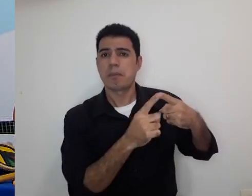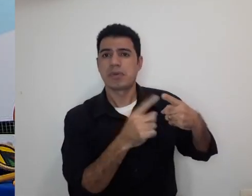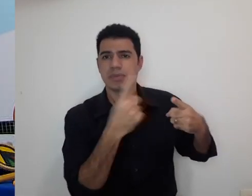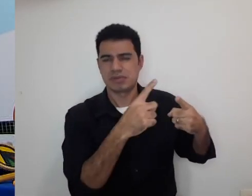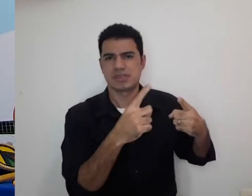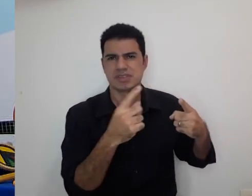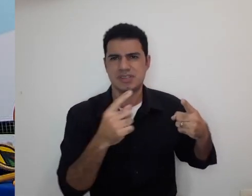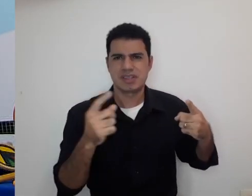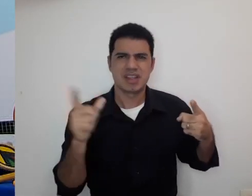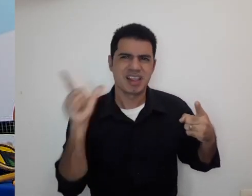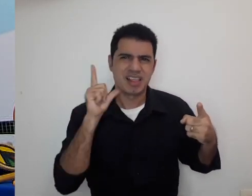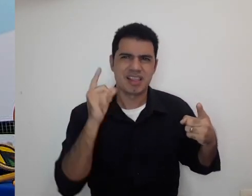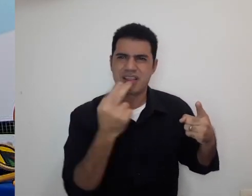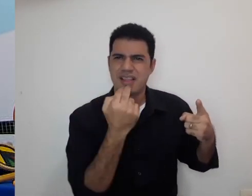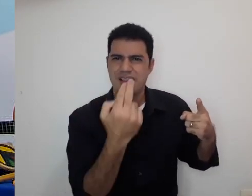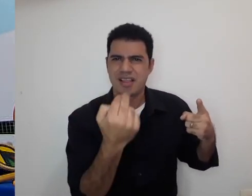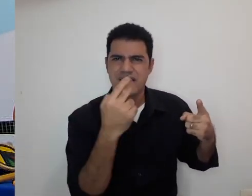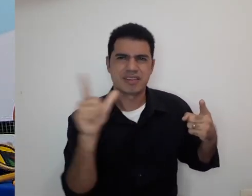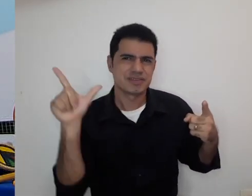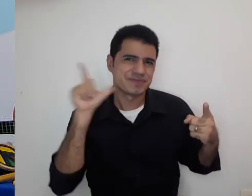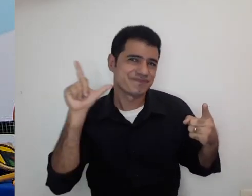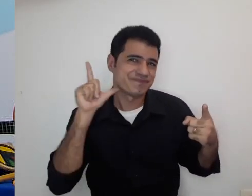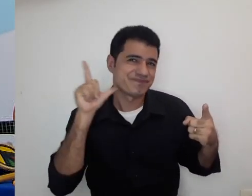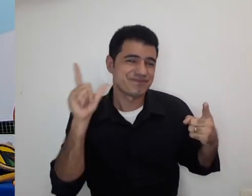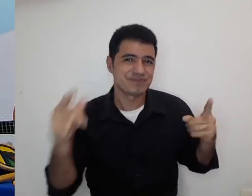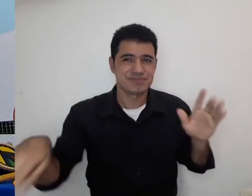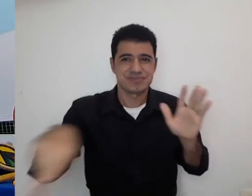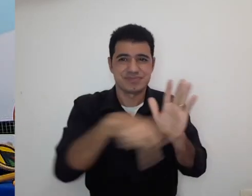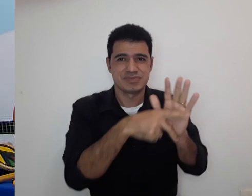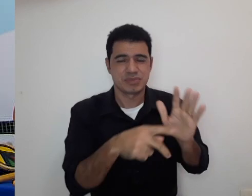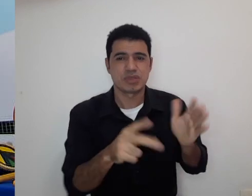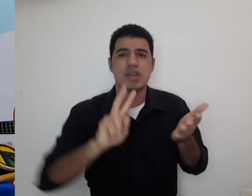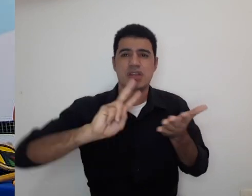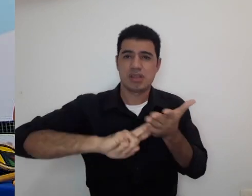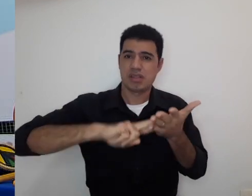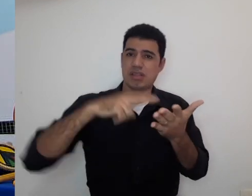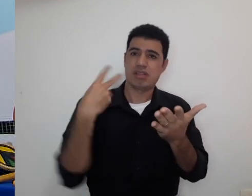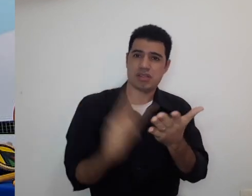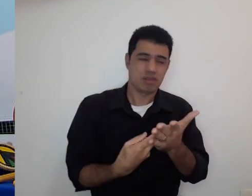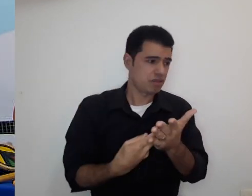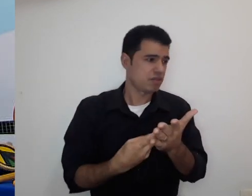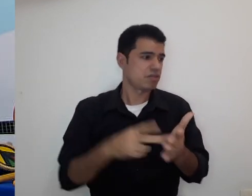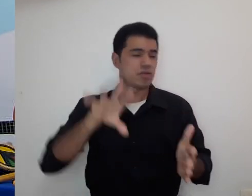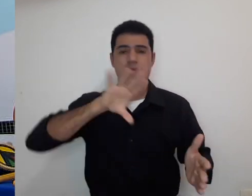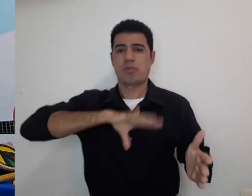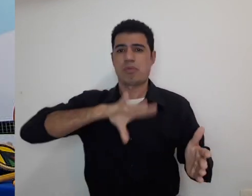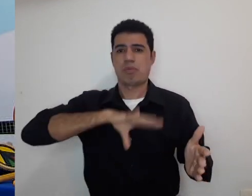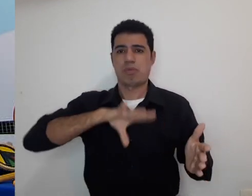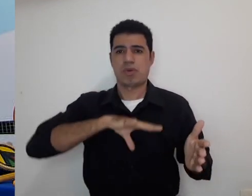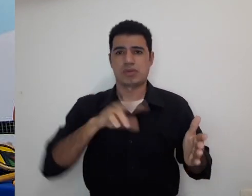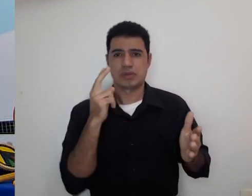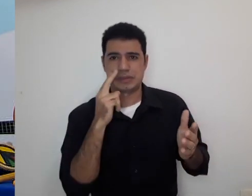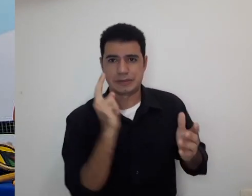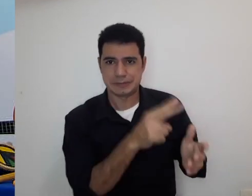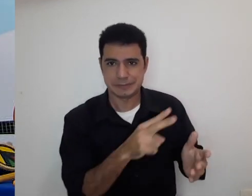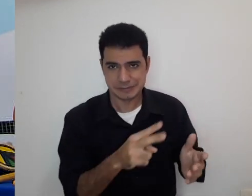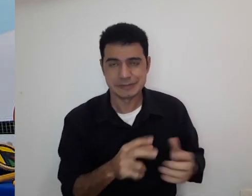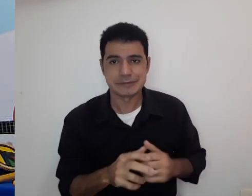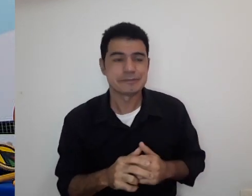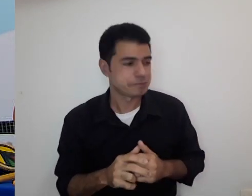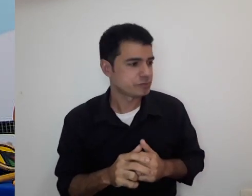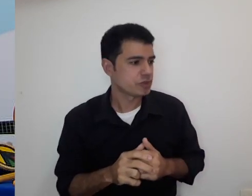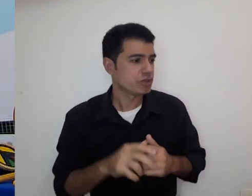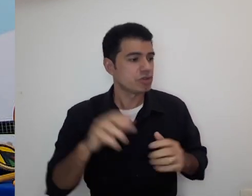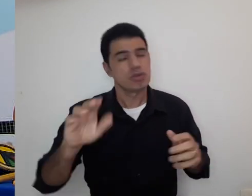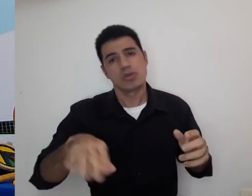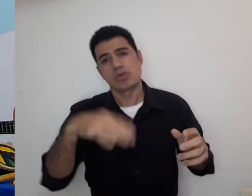todo em latim, né? Aqui nós temos uma tradução que foi feita do latim para o português. E